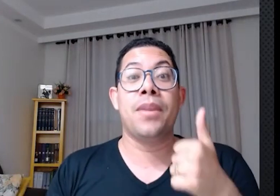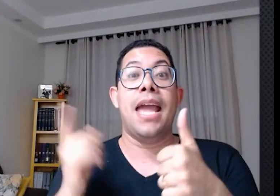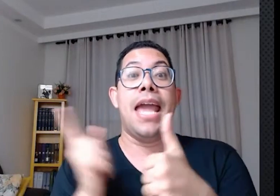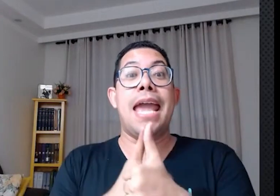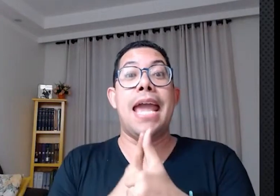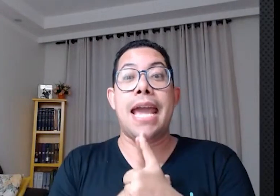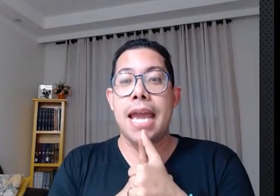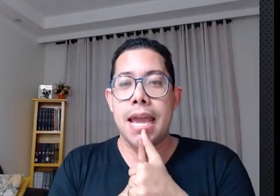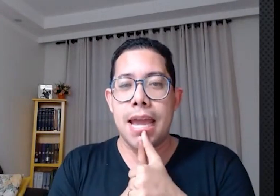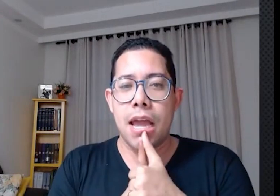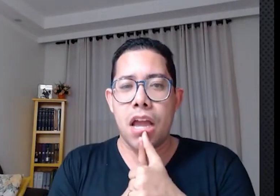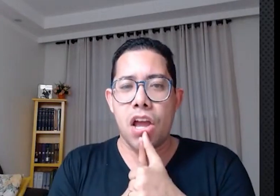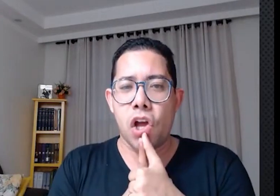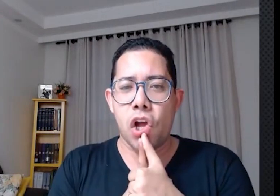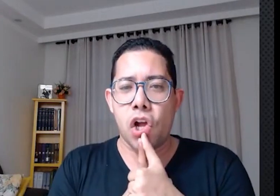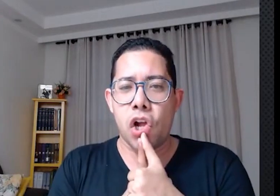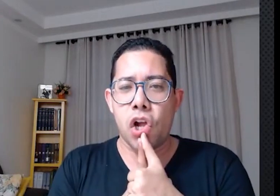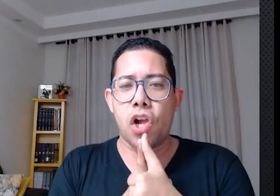Ó,